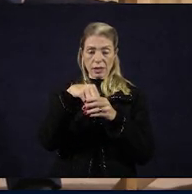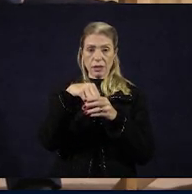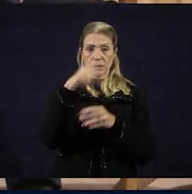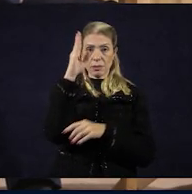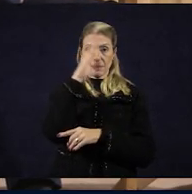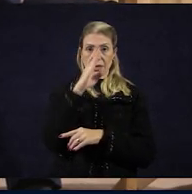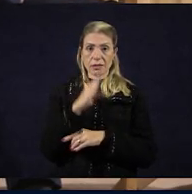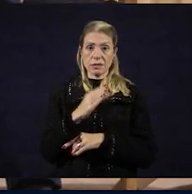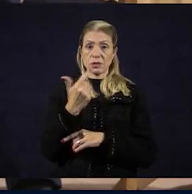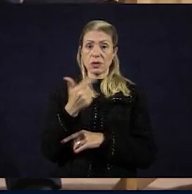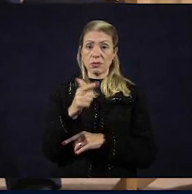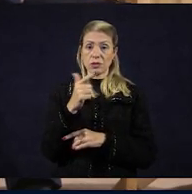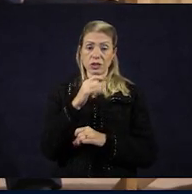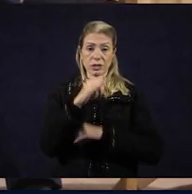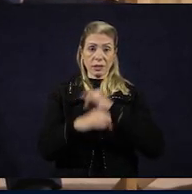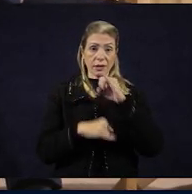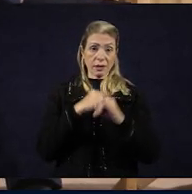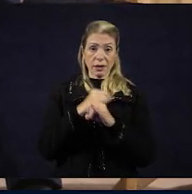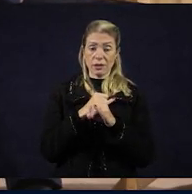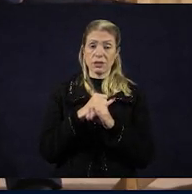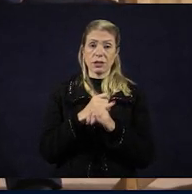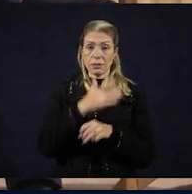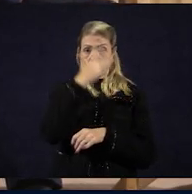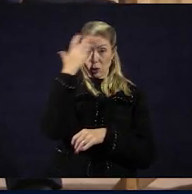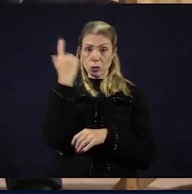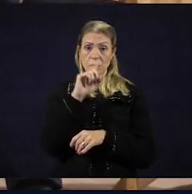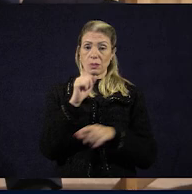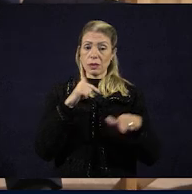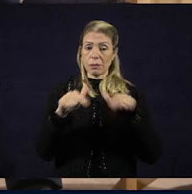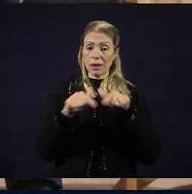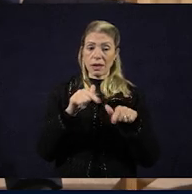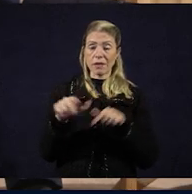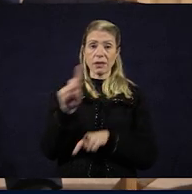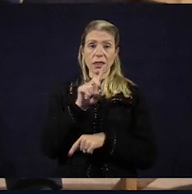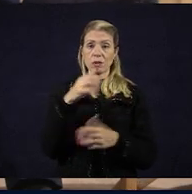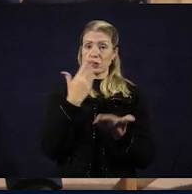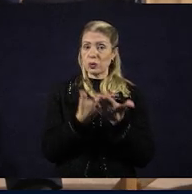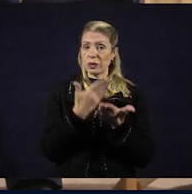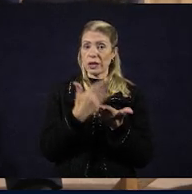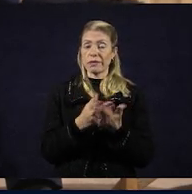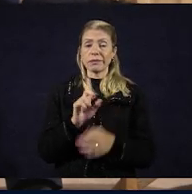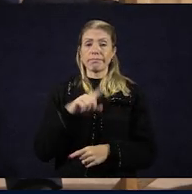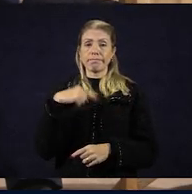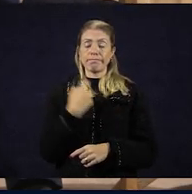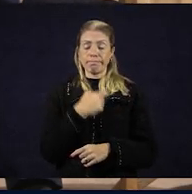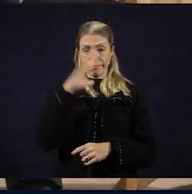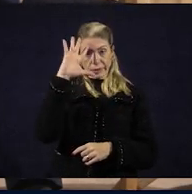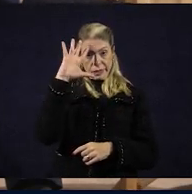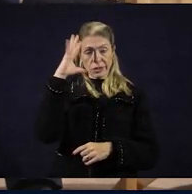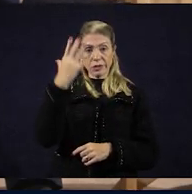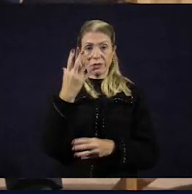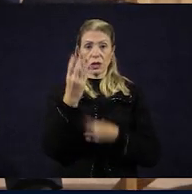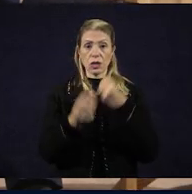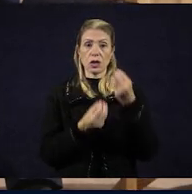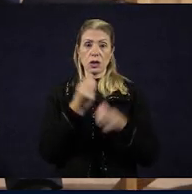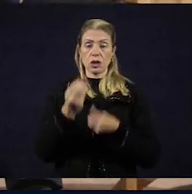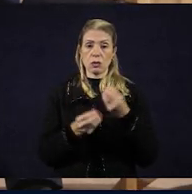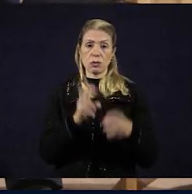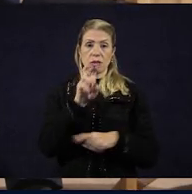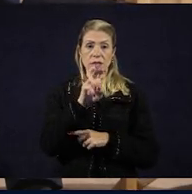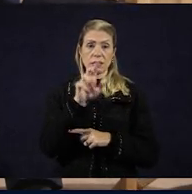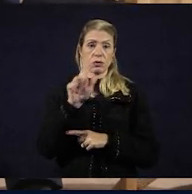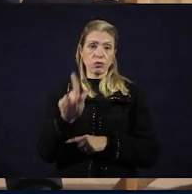sem estudar as pessoas sem trabalharem E aí a gente tirou da gaveta ali o projeto de leilão 5g